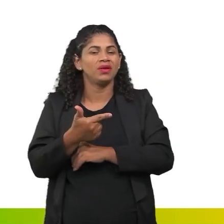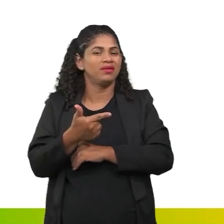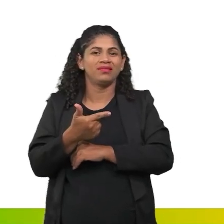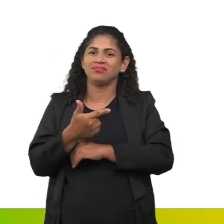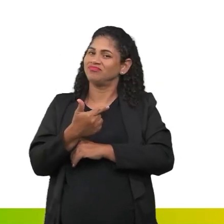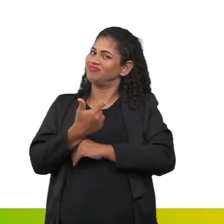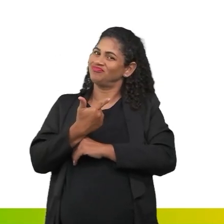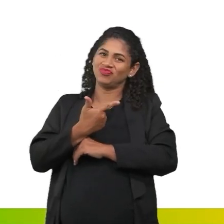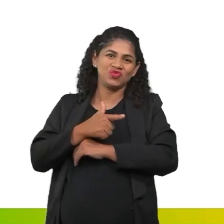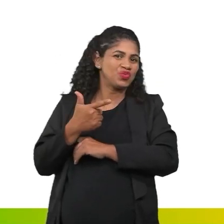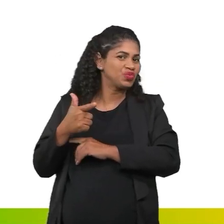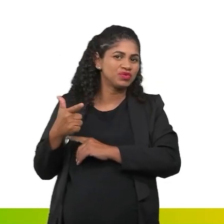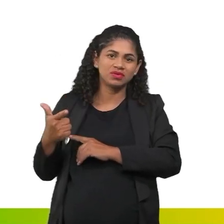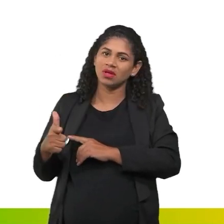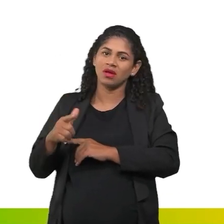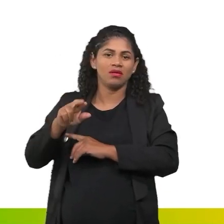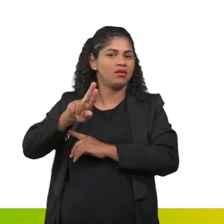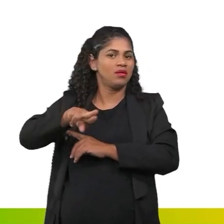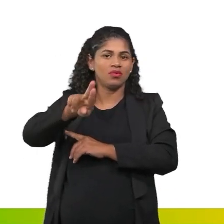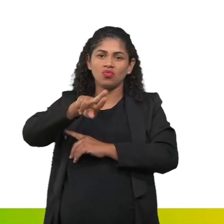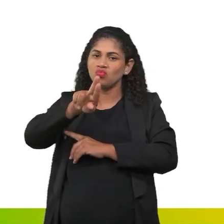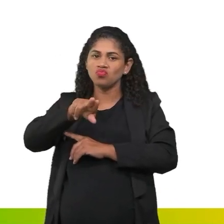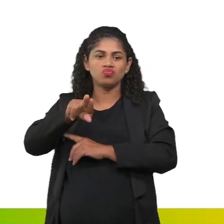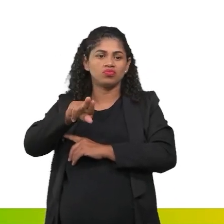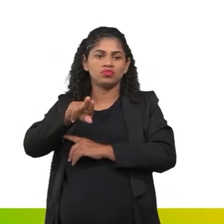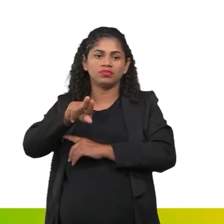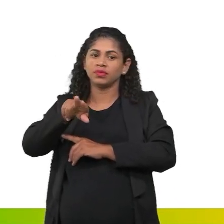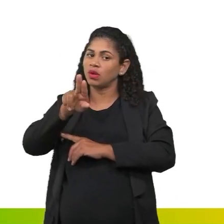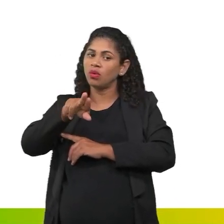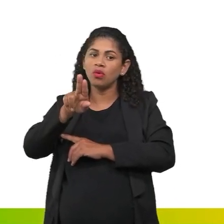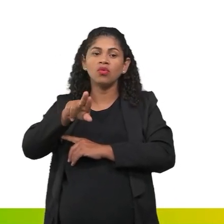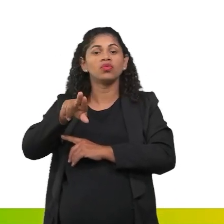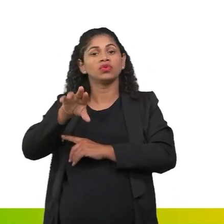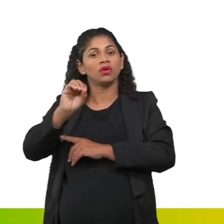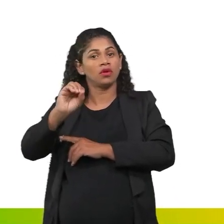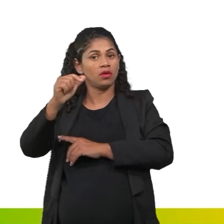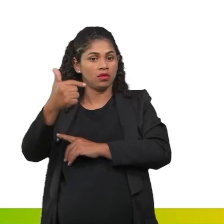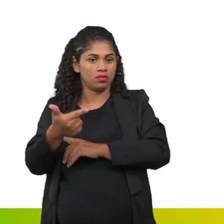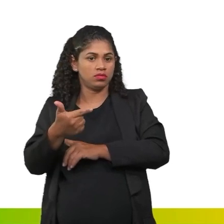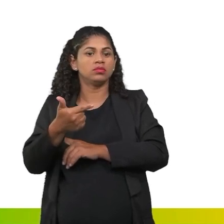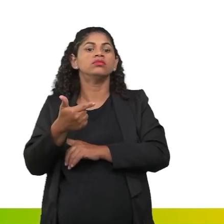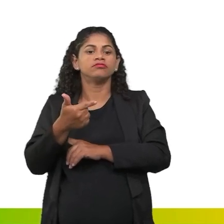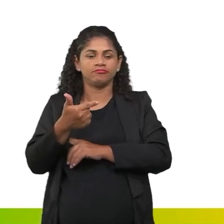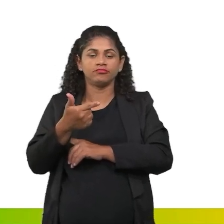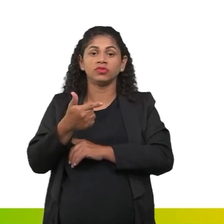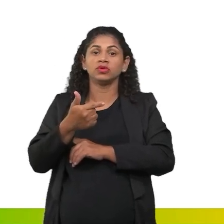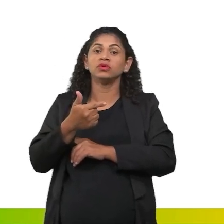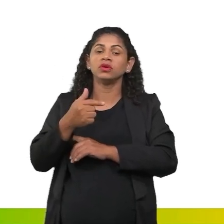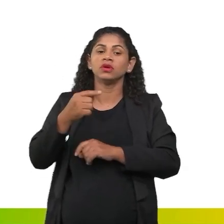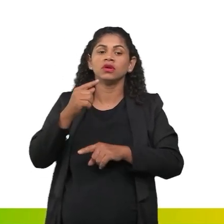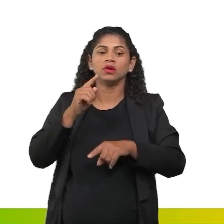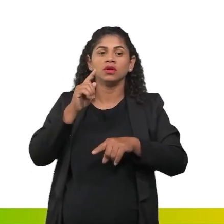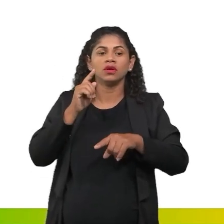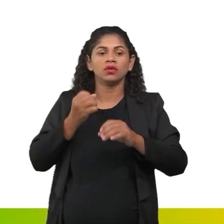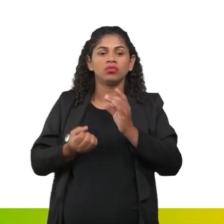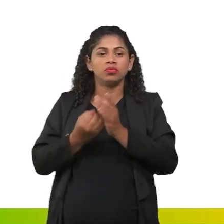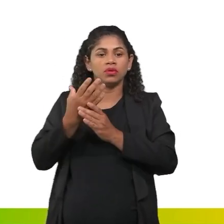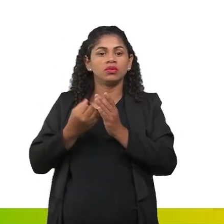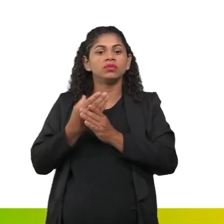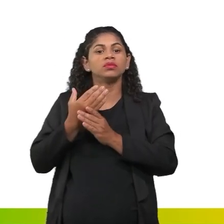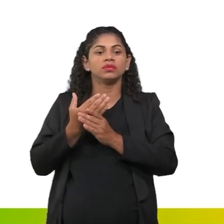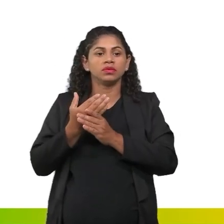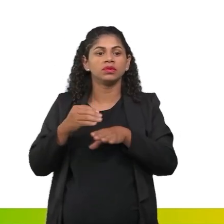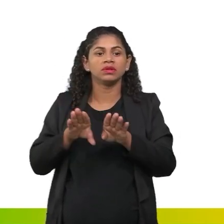questão. Ela não utiliza a presença do oxigênio. E tem como o produto principal a formação também do